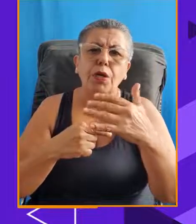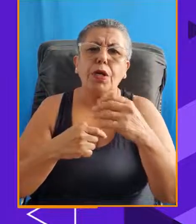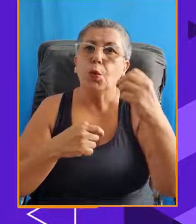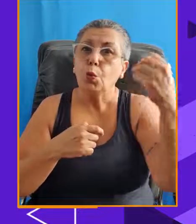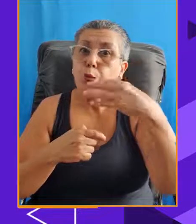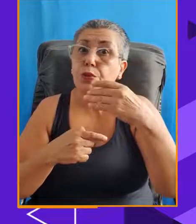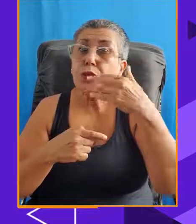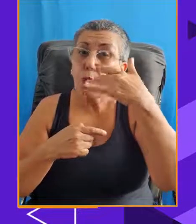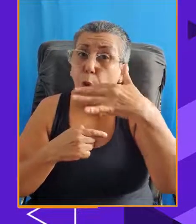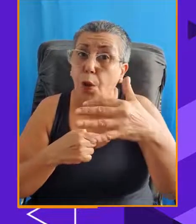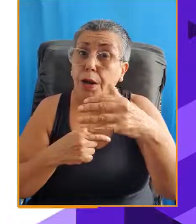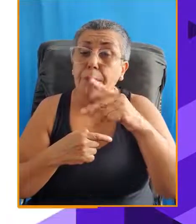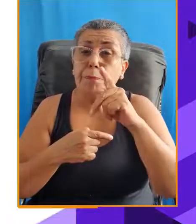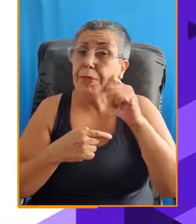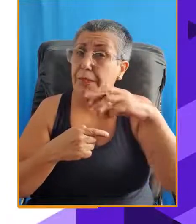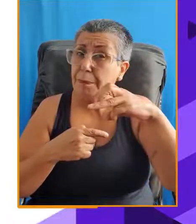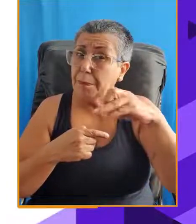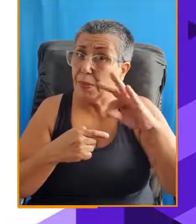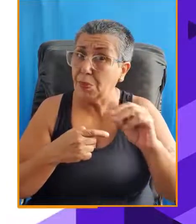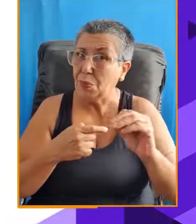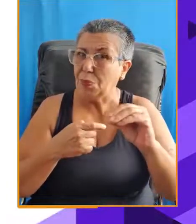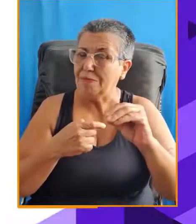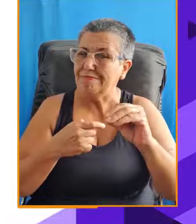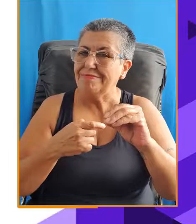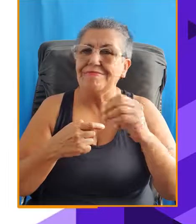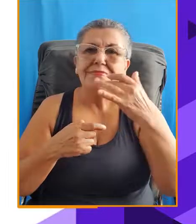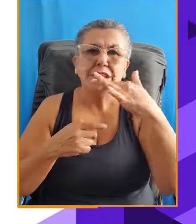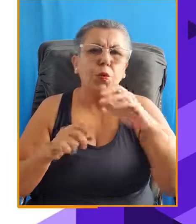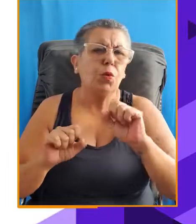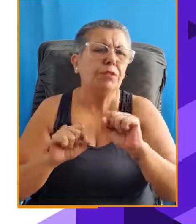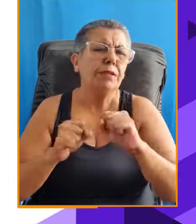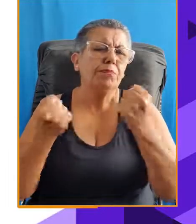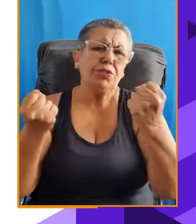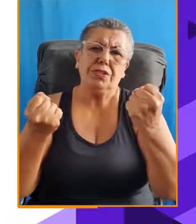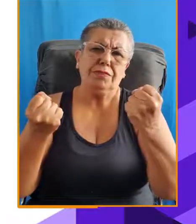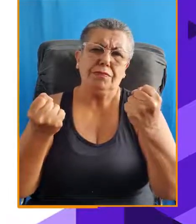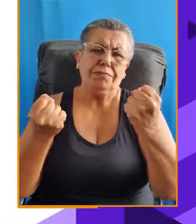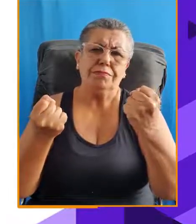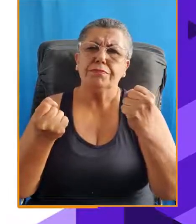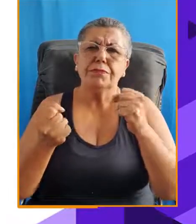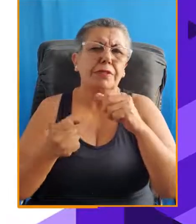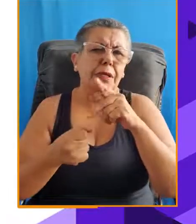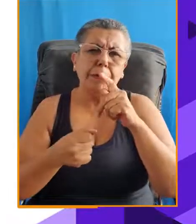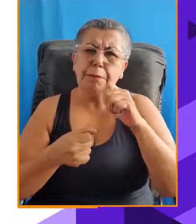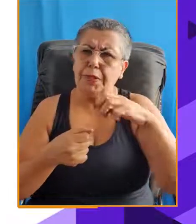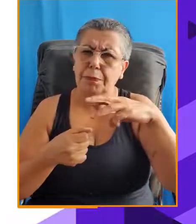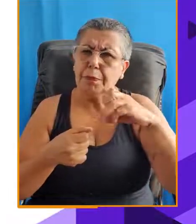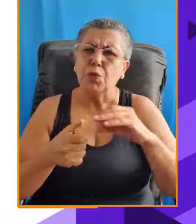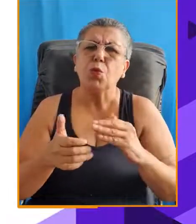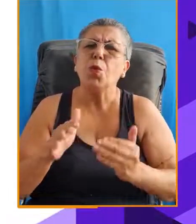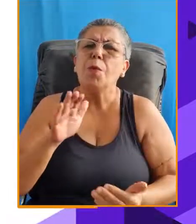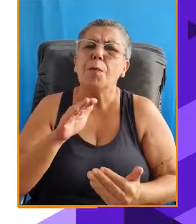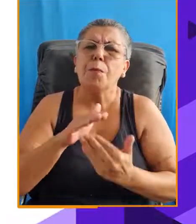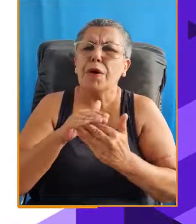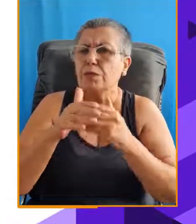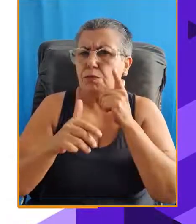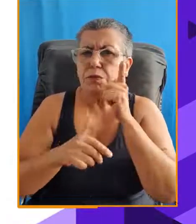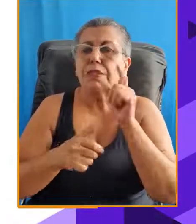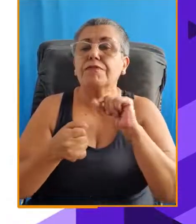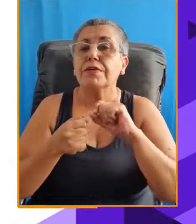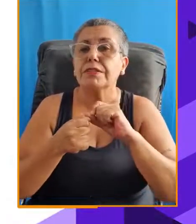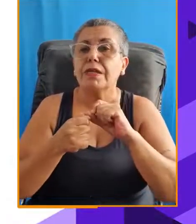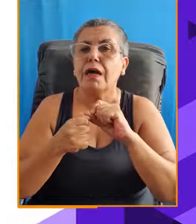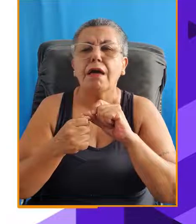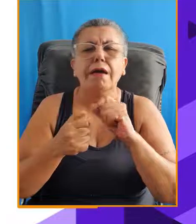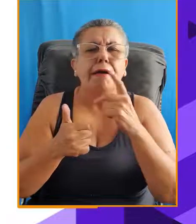e cor-pigmento. Há cores que são impossíveis de se obter em cor-pigmento. O máximo que se consegue fazer